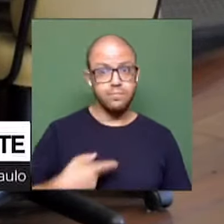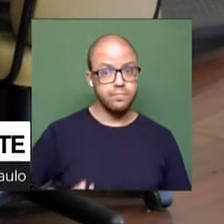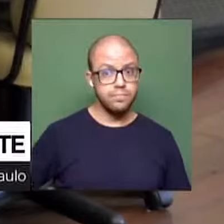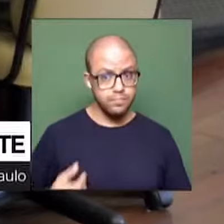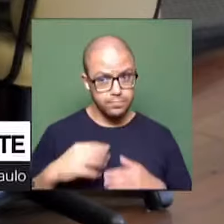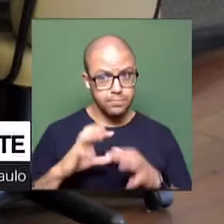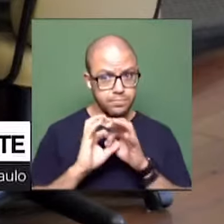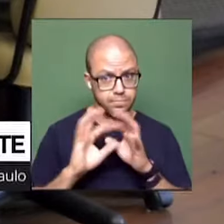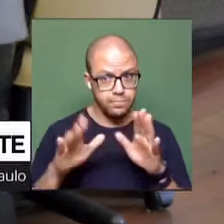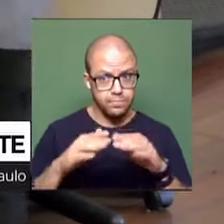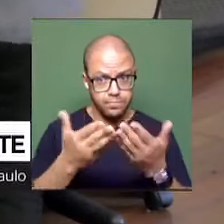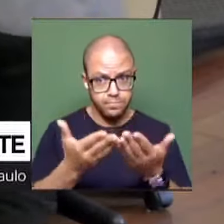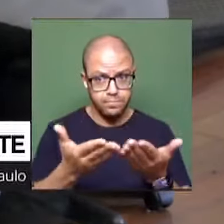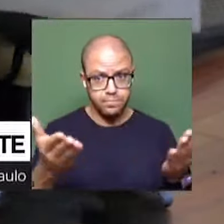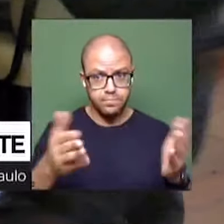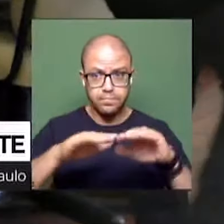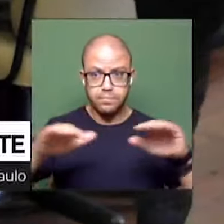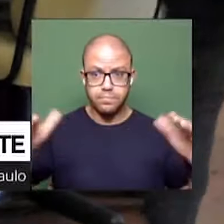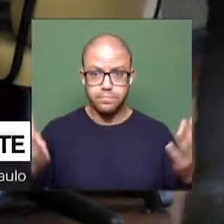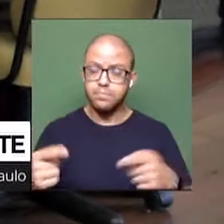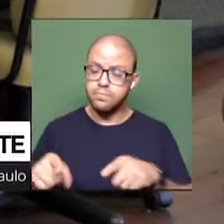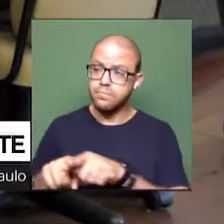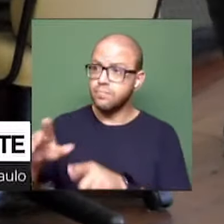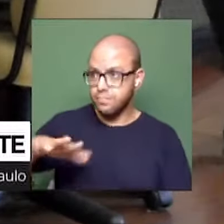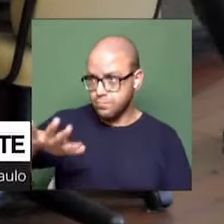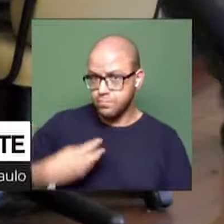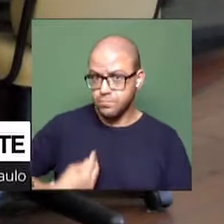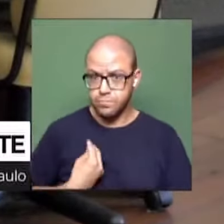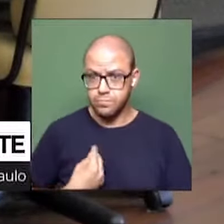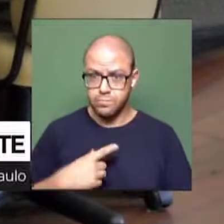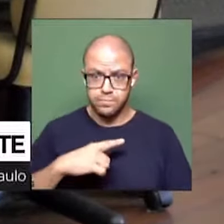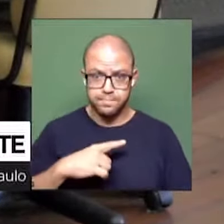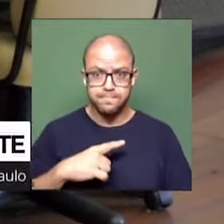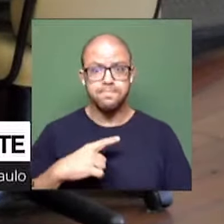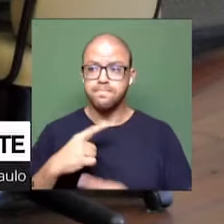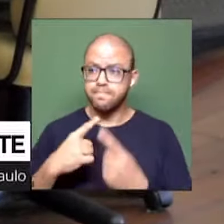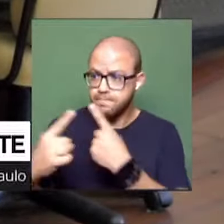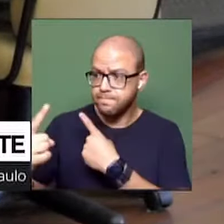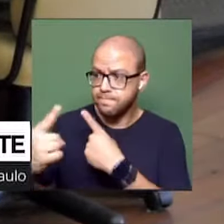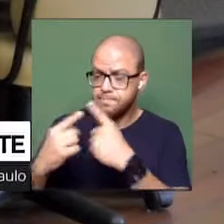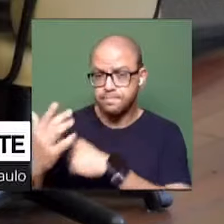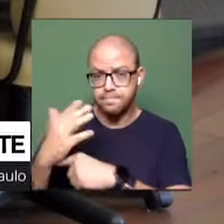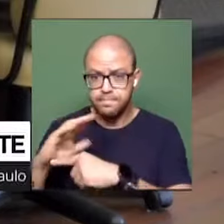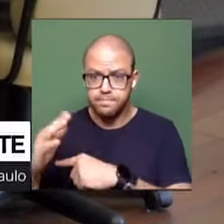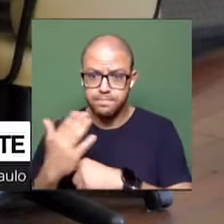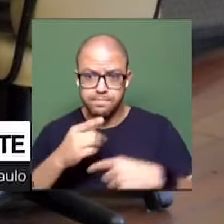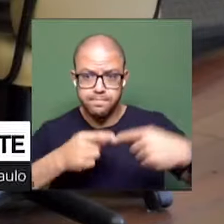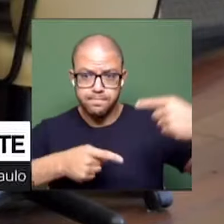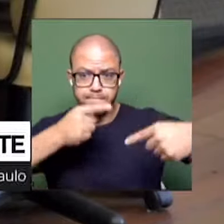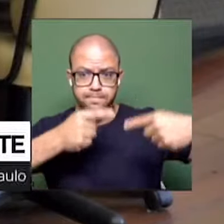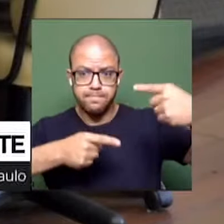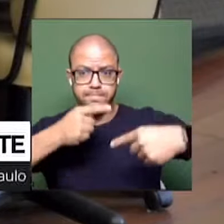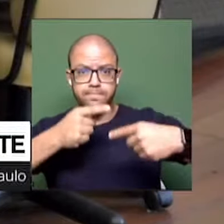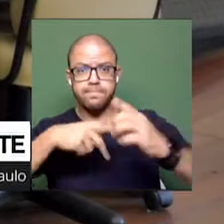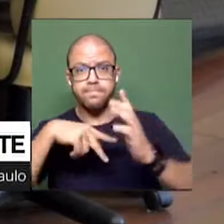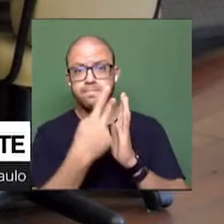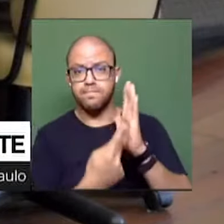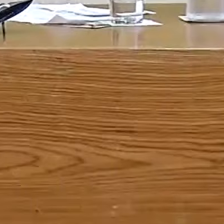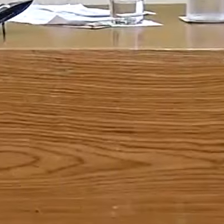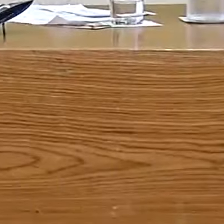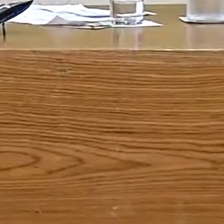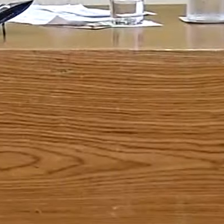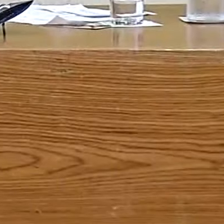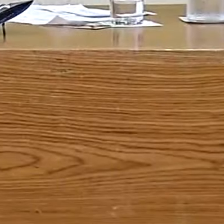mesa e de todos aqui presentes para congregar forças e discutir esse esse projeto de de tamanha importância pra